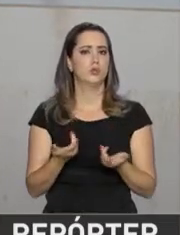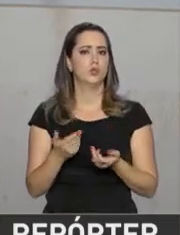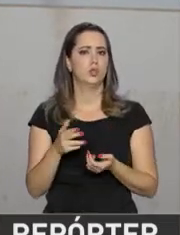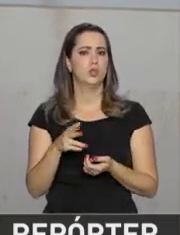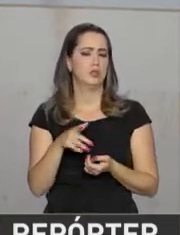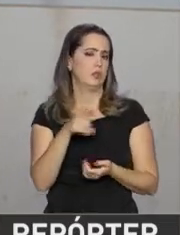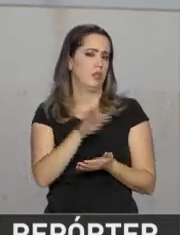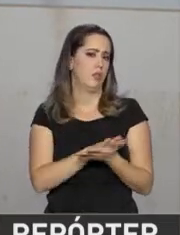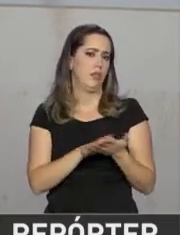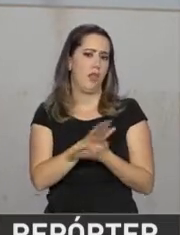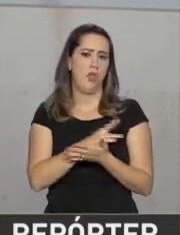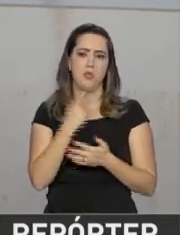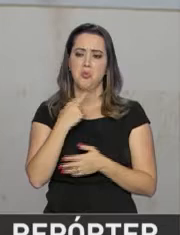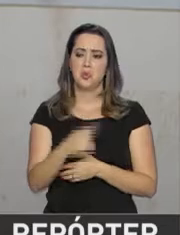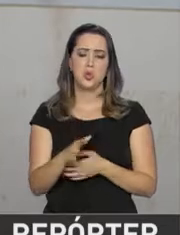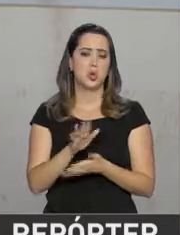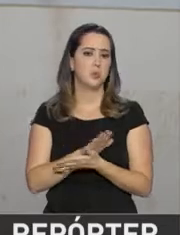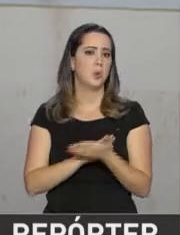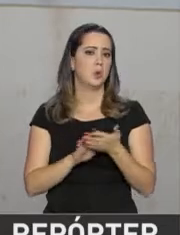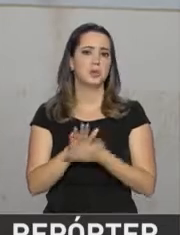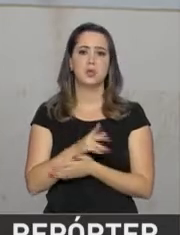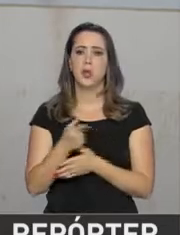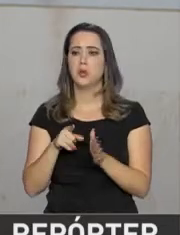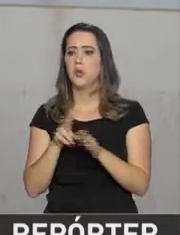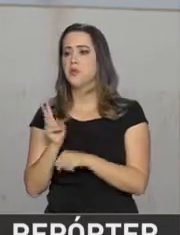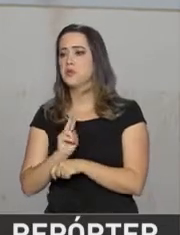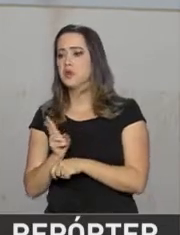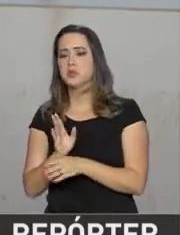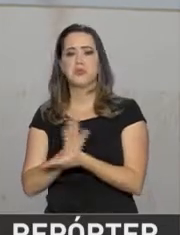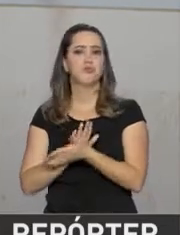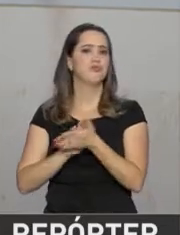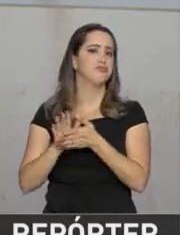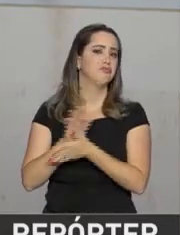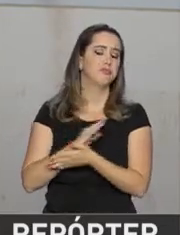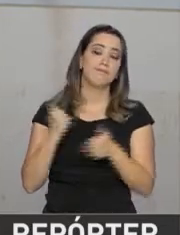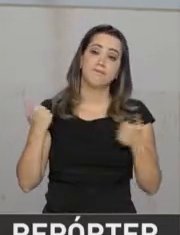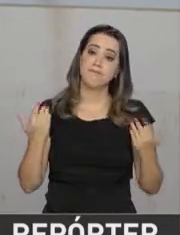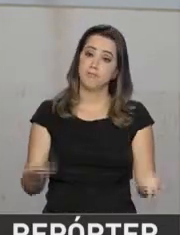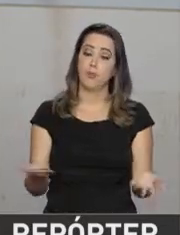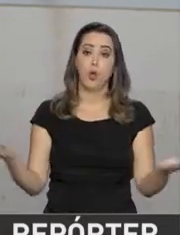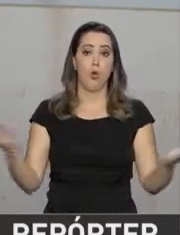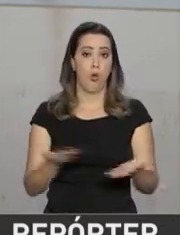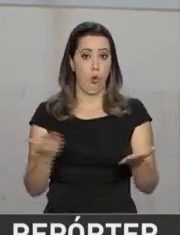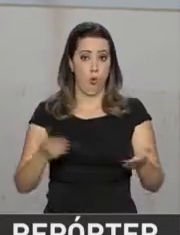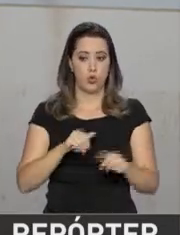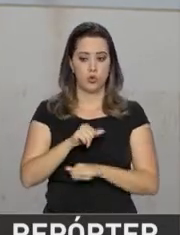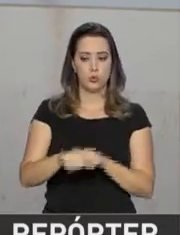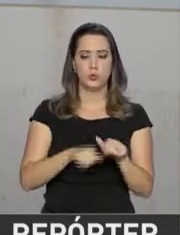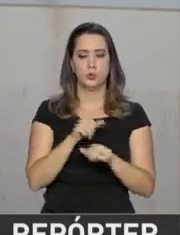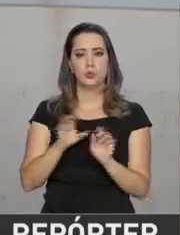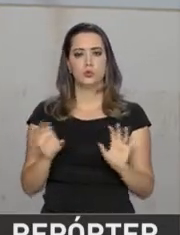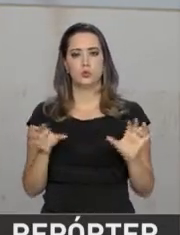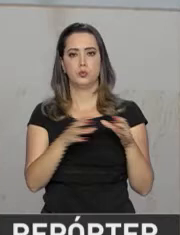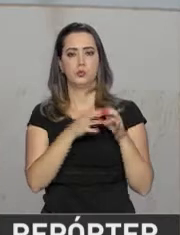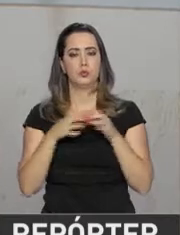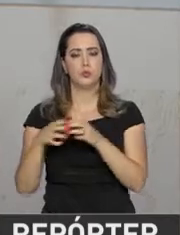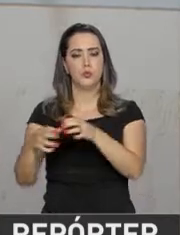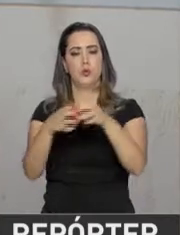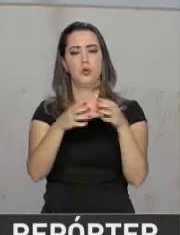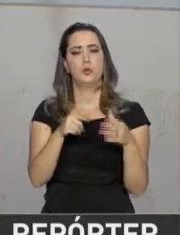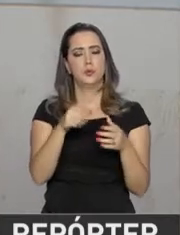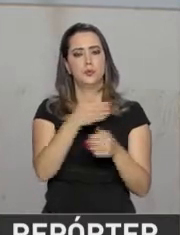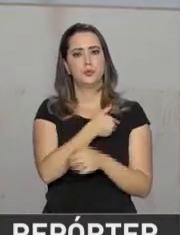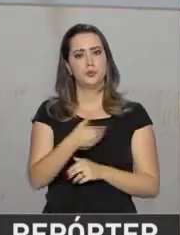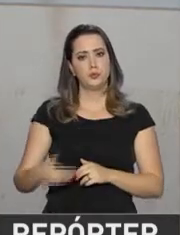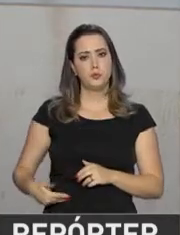indicadores de resultado não tinha dados a fiscalização tinha dificuldade é tão houve um entendimento que envolveu vários segmentos do governo para